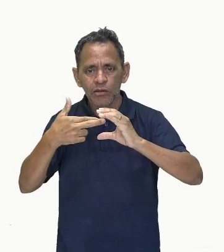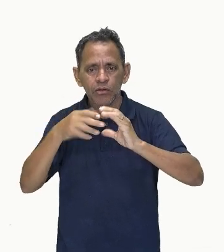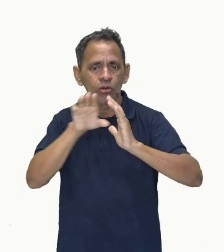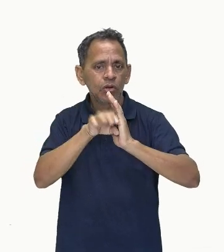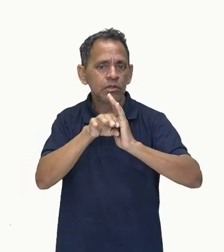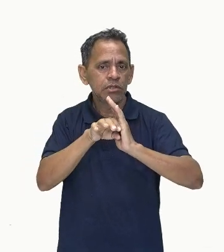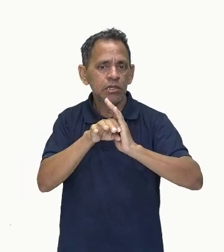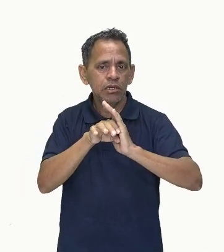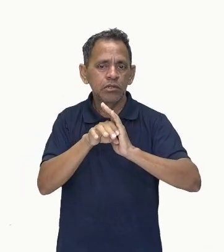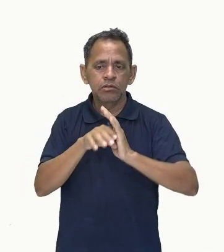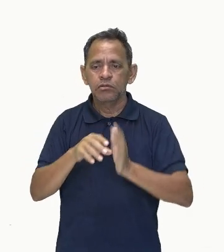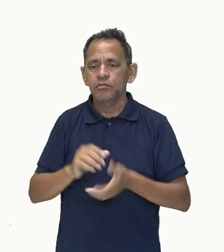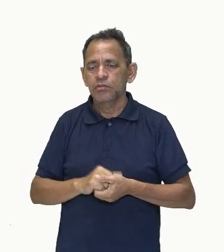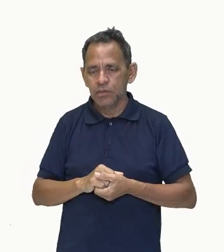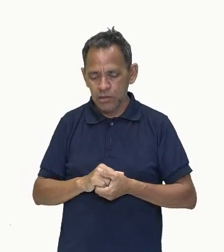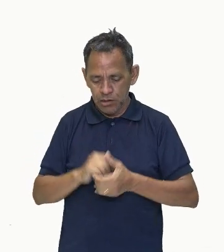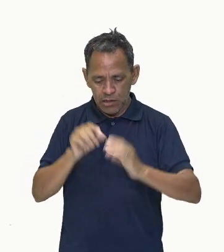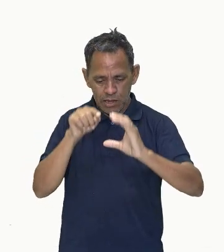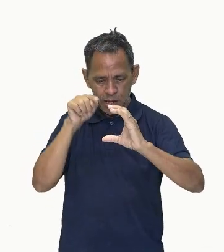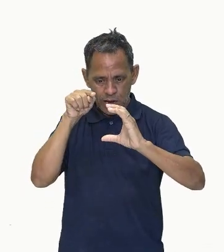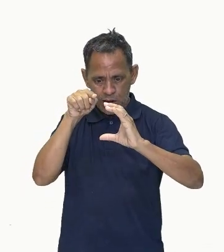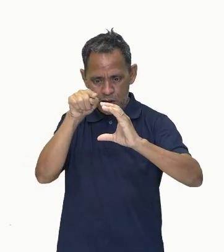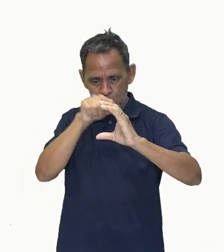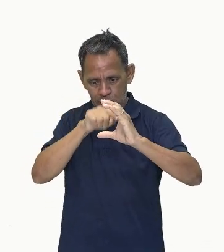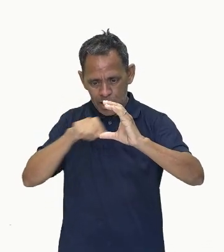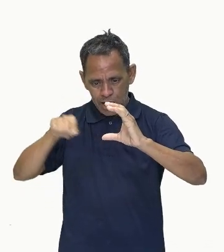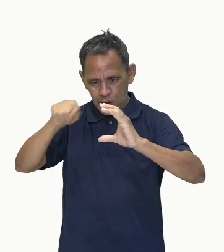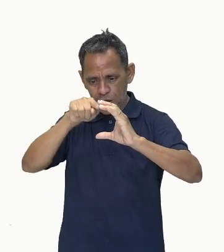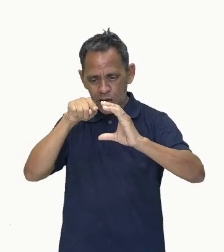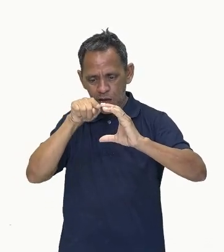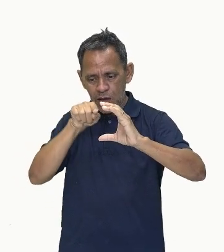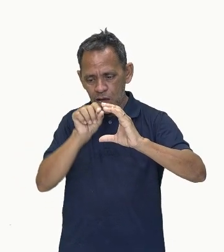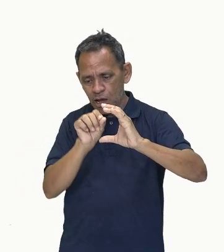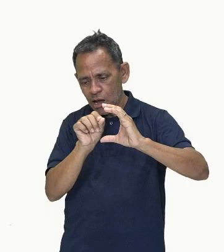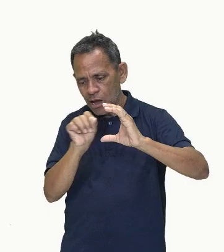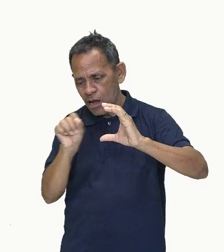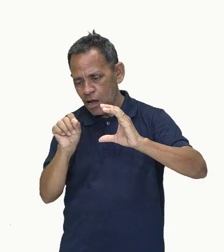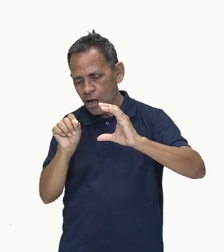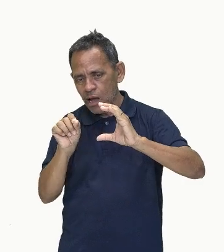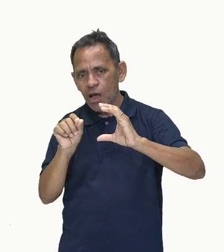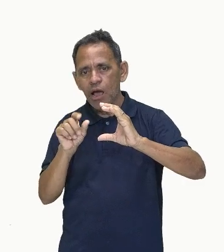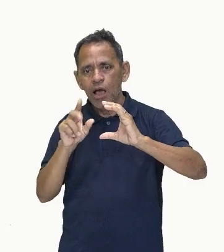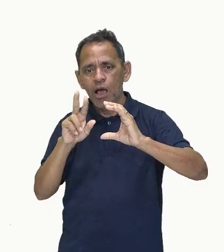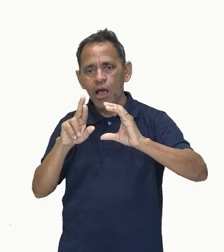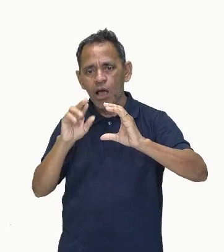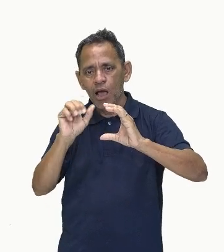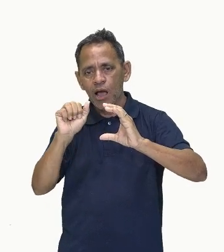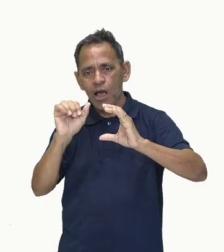segmento de reta que sai do centro da circunferência e vai até a sua extremidade.